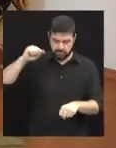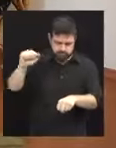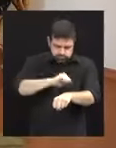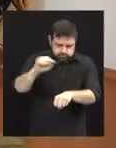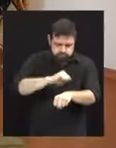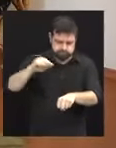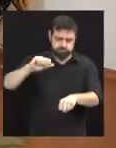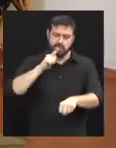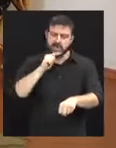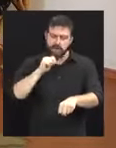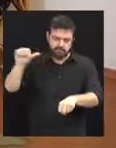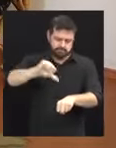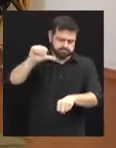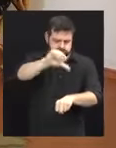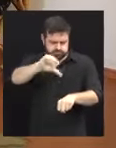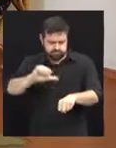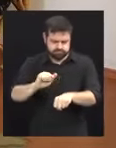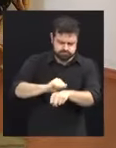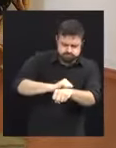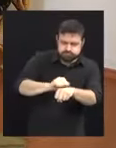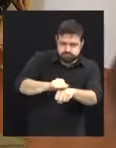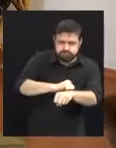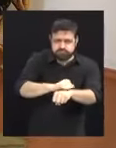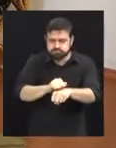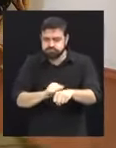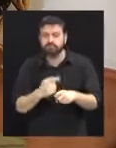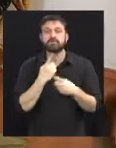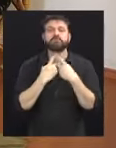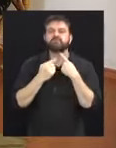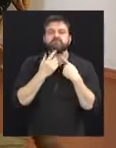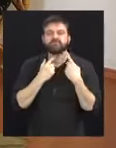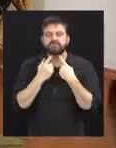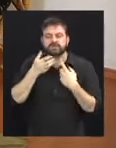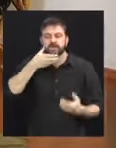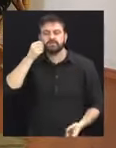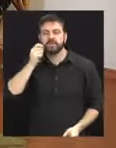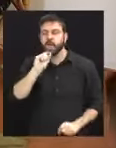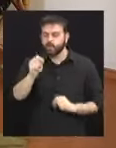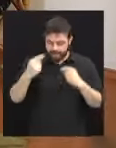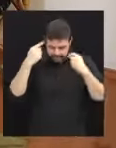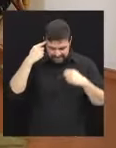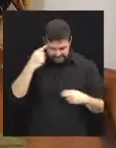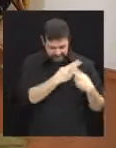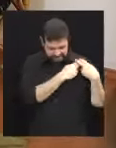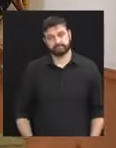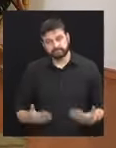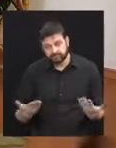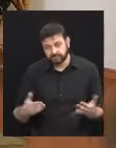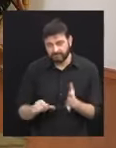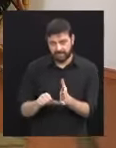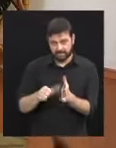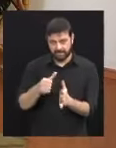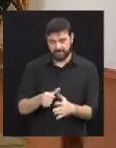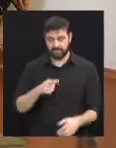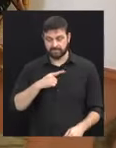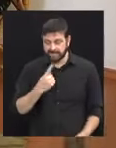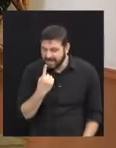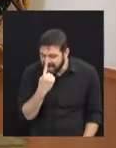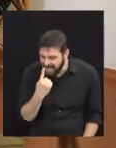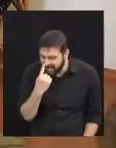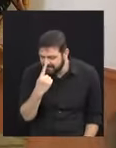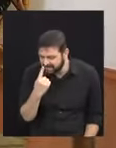passeio, refeição. Quando a gente fala, eu tenho vontade de adotar um bichinho, quais são as consequências, o que envolve essa adoção? Primeiro é ter